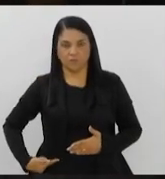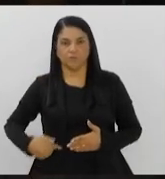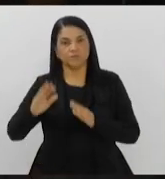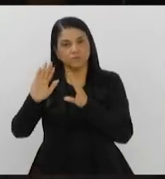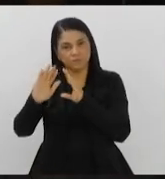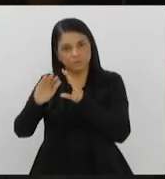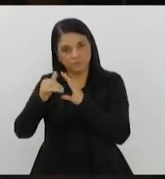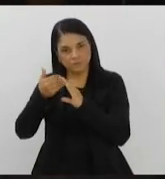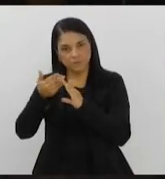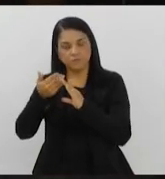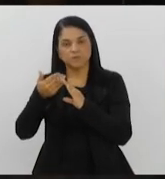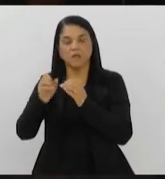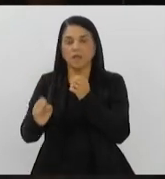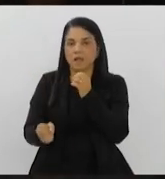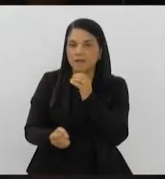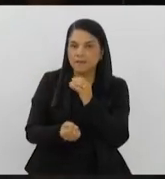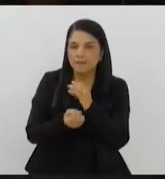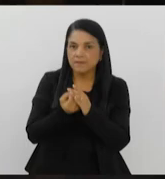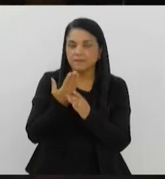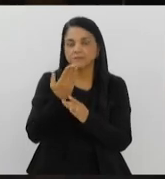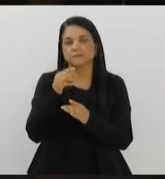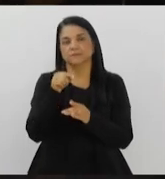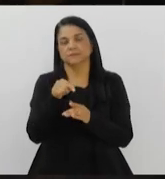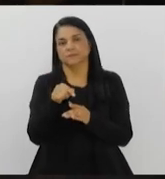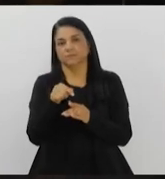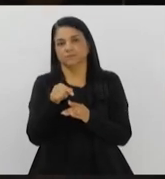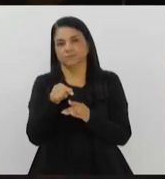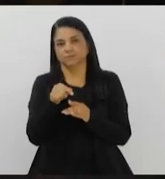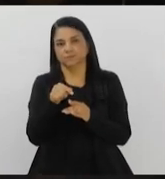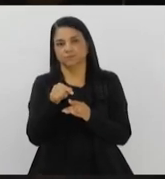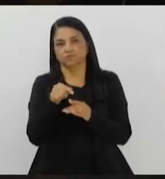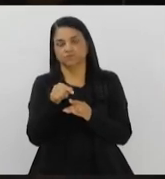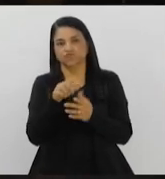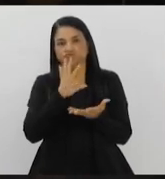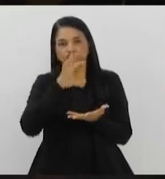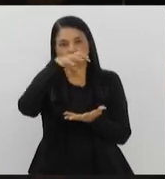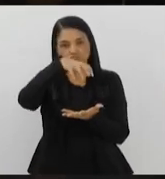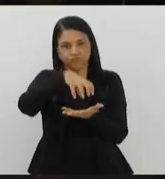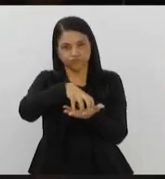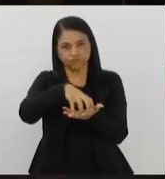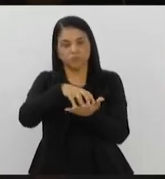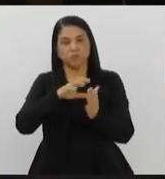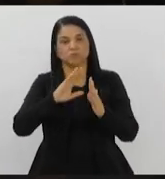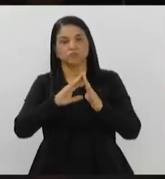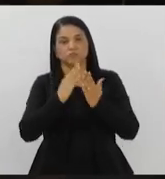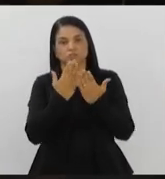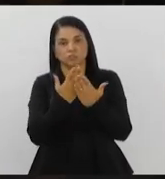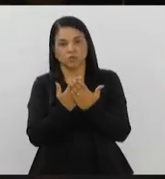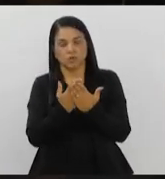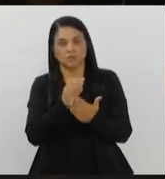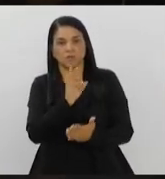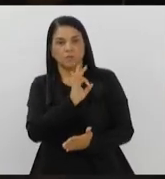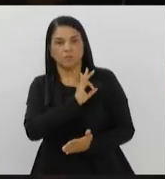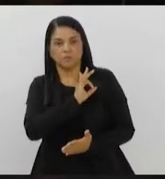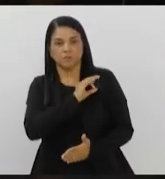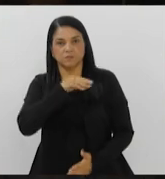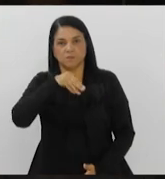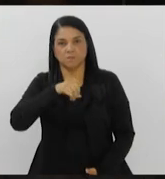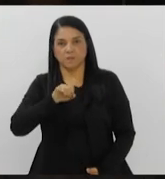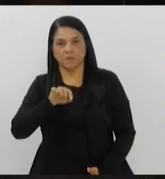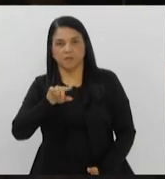mensagem dispondo sobre a criação de unidade no Colégio da Polícia Militar no município de